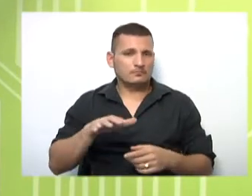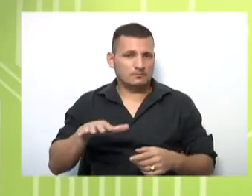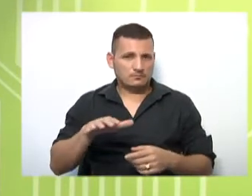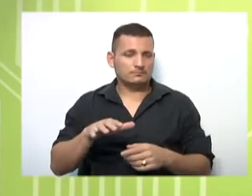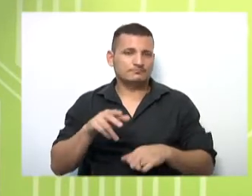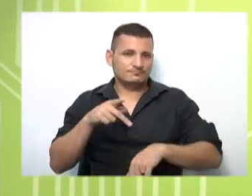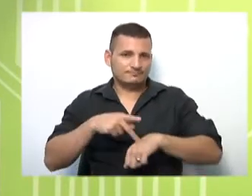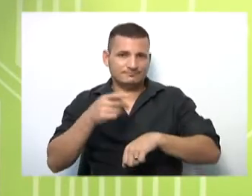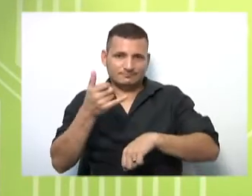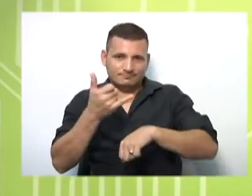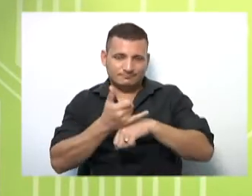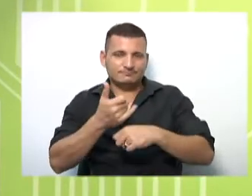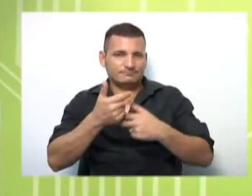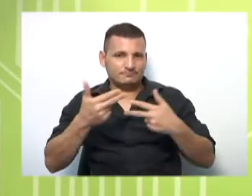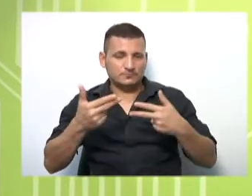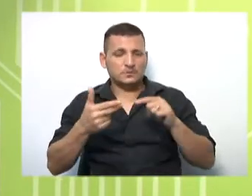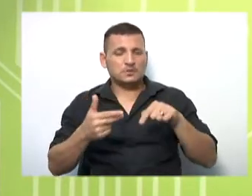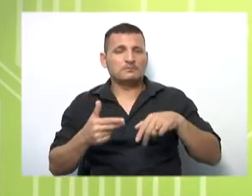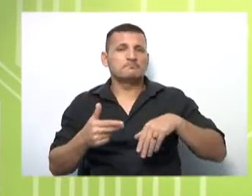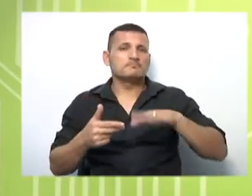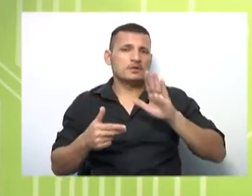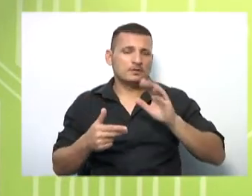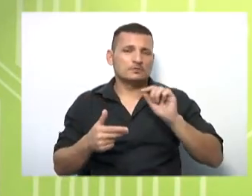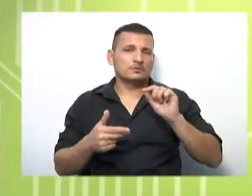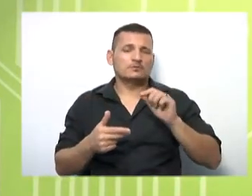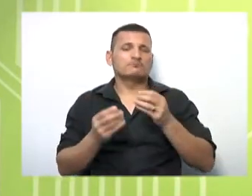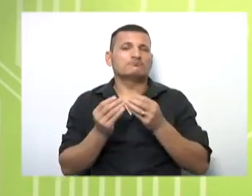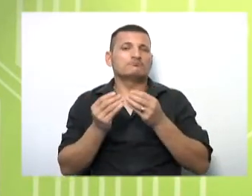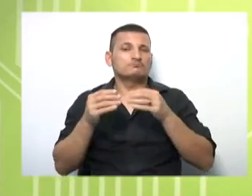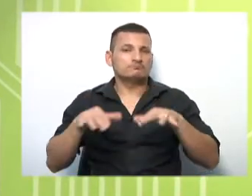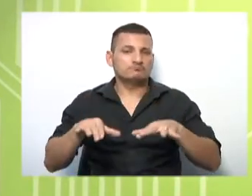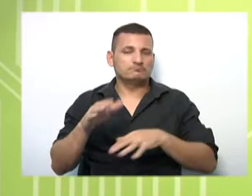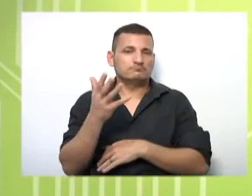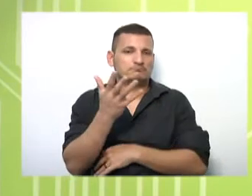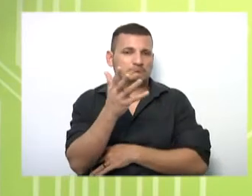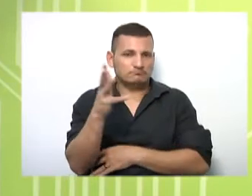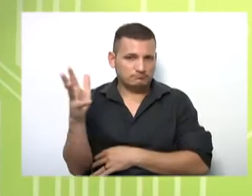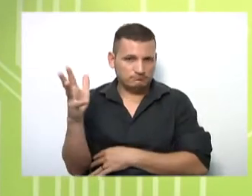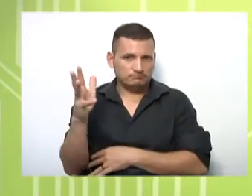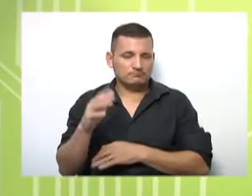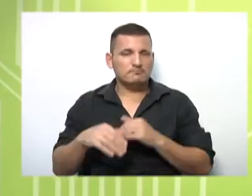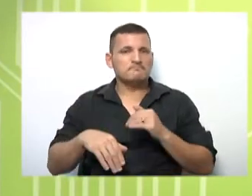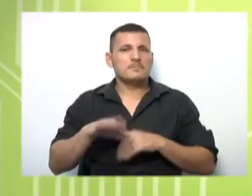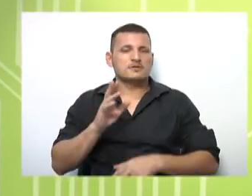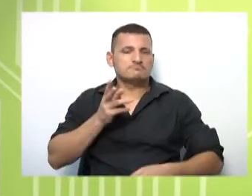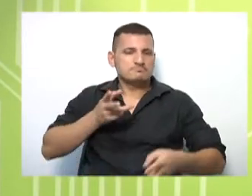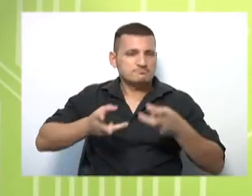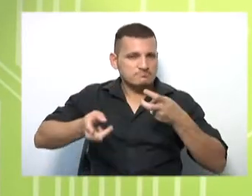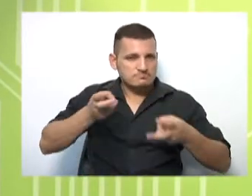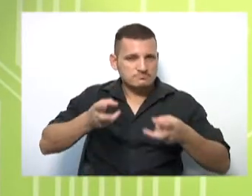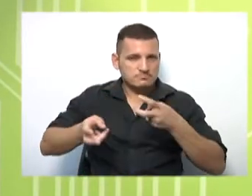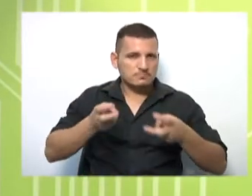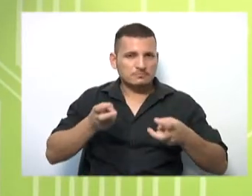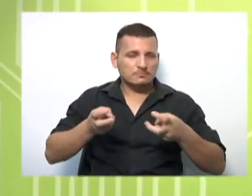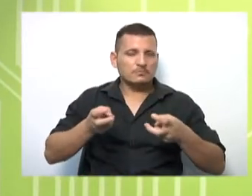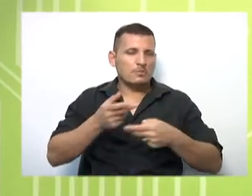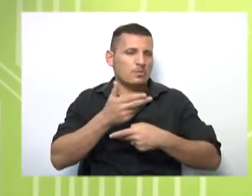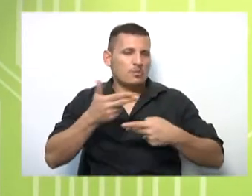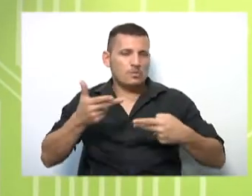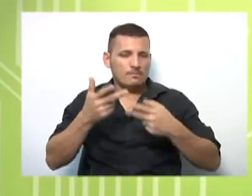é a atividade econômica talvez a que mais prejudica o meio ambiente, a mais exploratória dos recursos